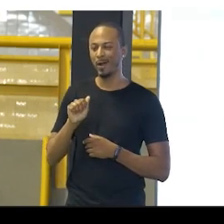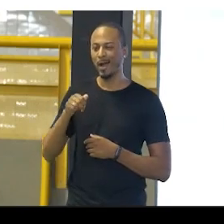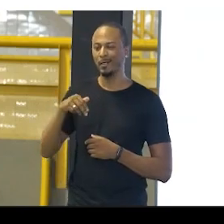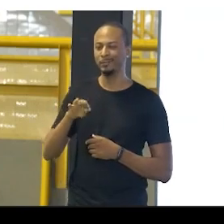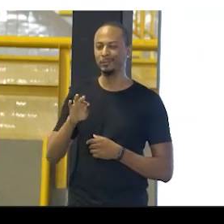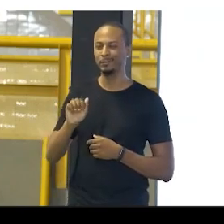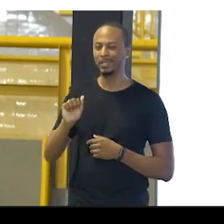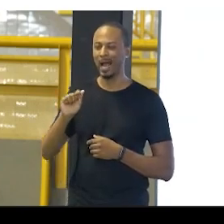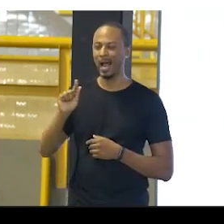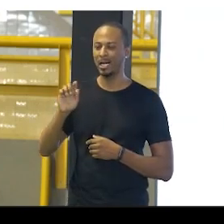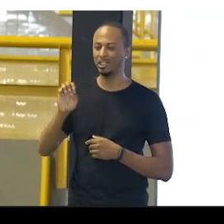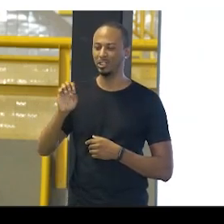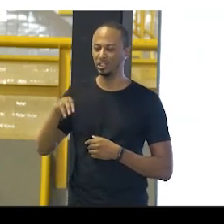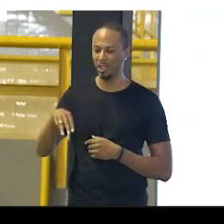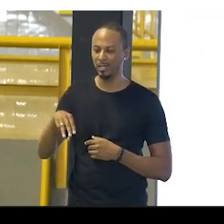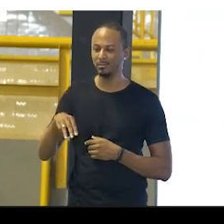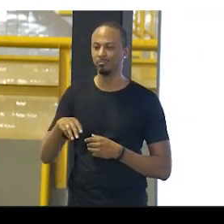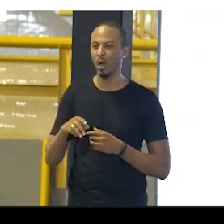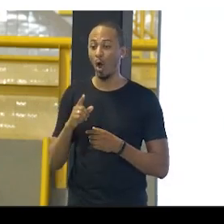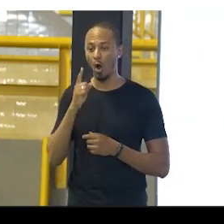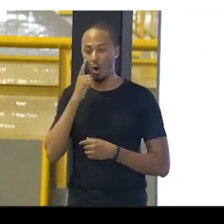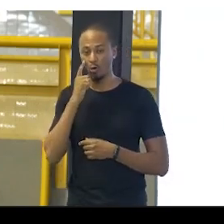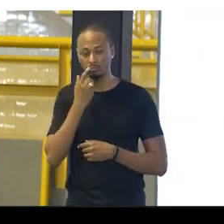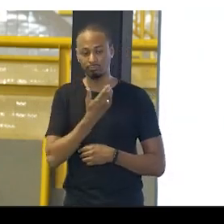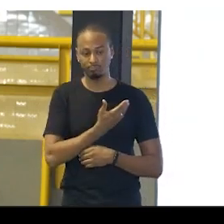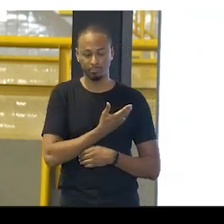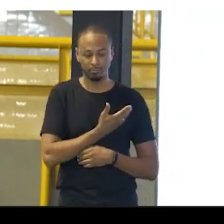petróleo e em relação ao carvão mineral.